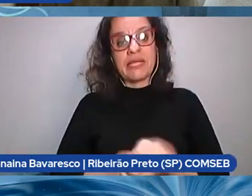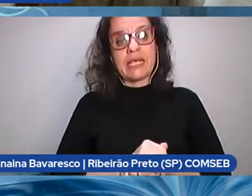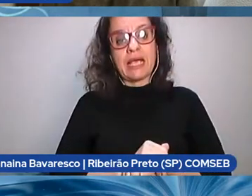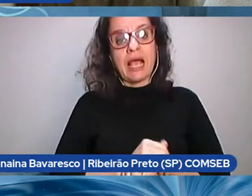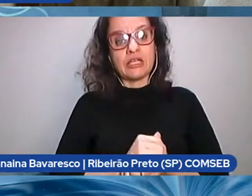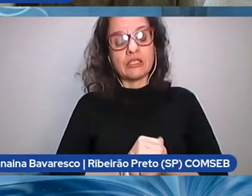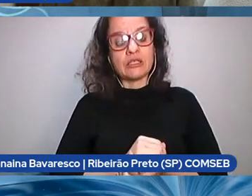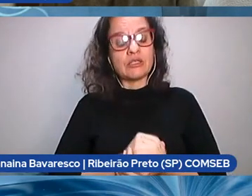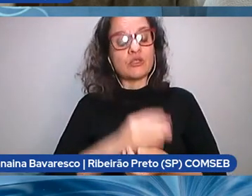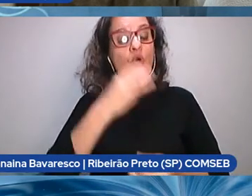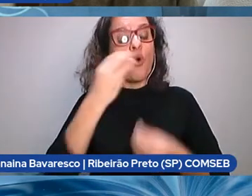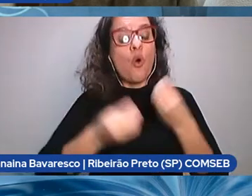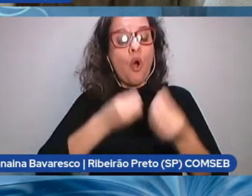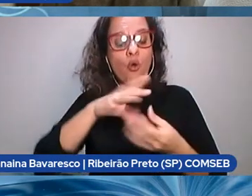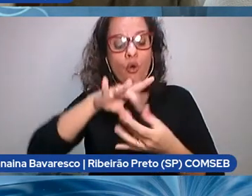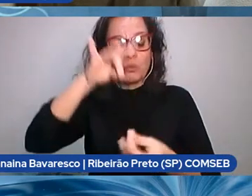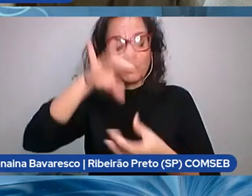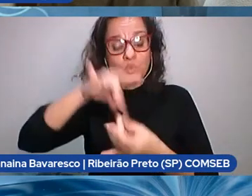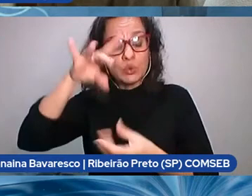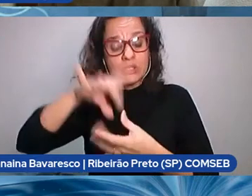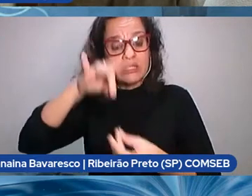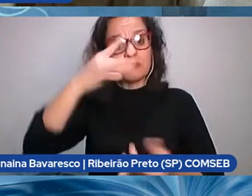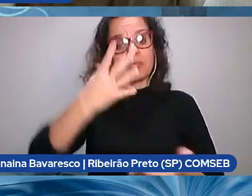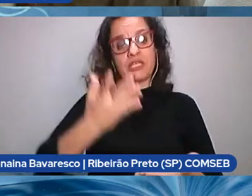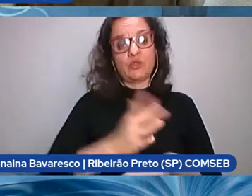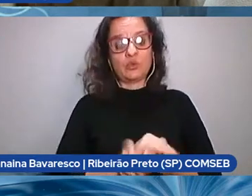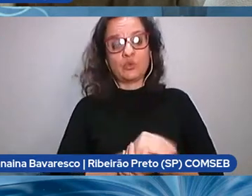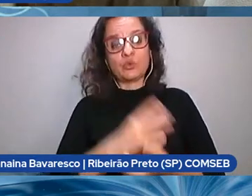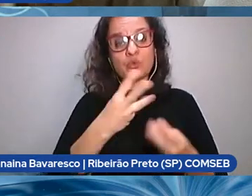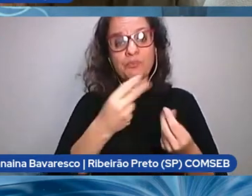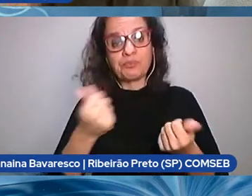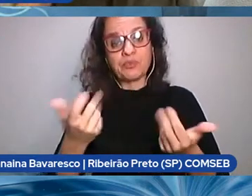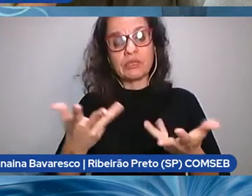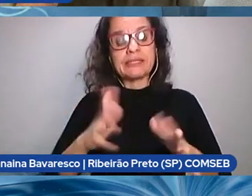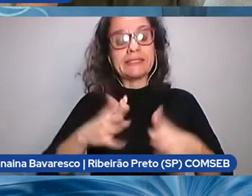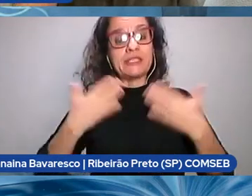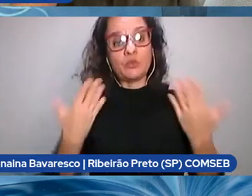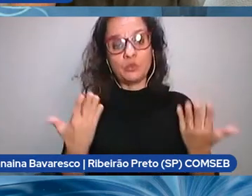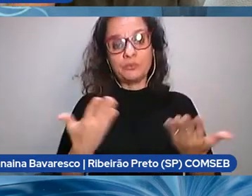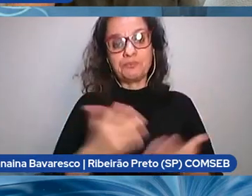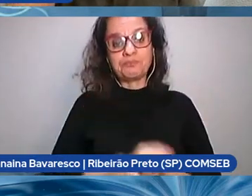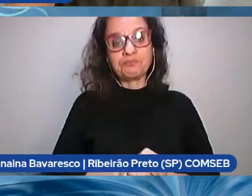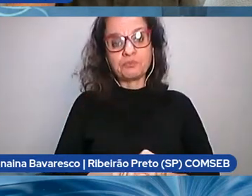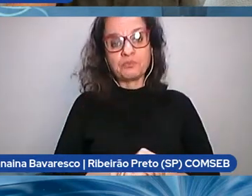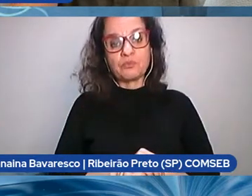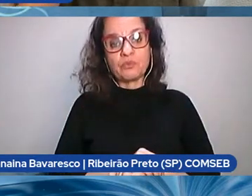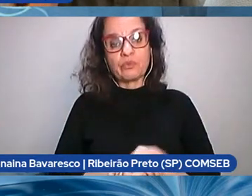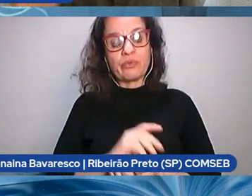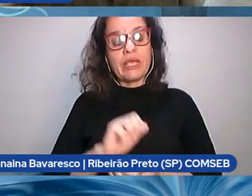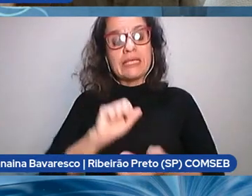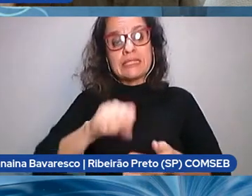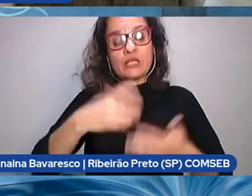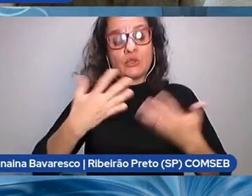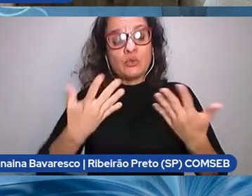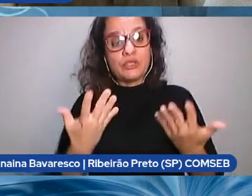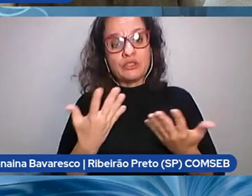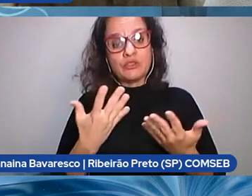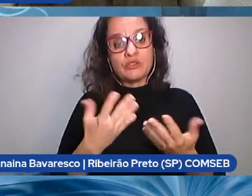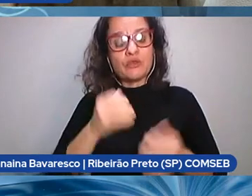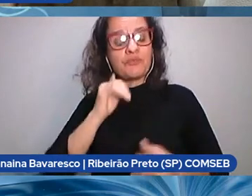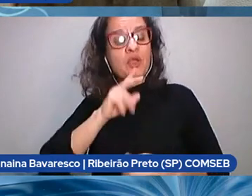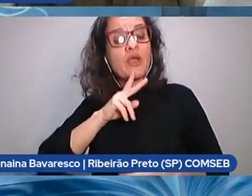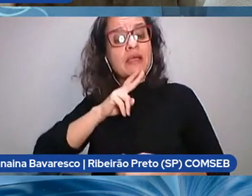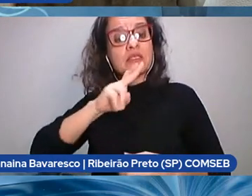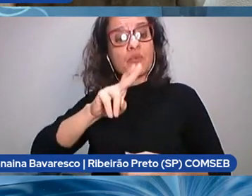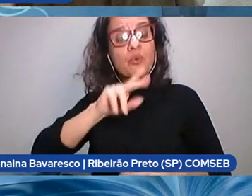sobre os espíritos mesmo, né? Sobre o... Então, sendo isso, eu lhe